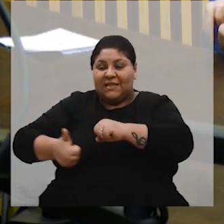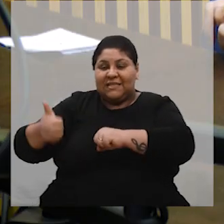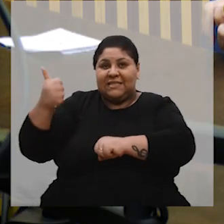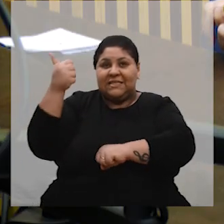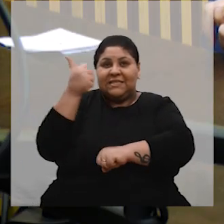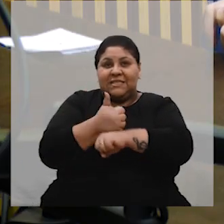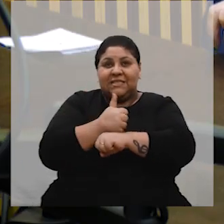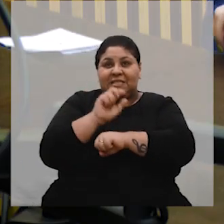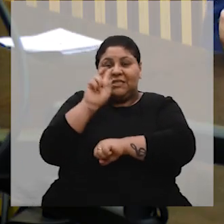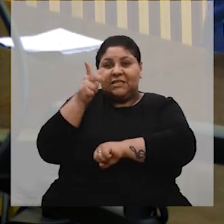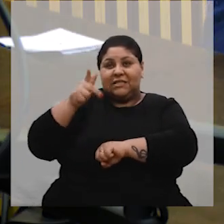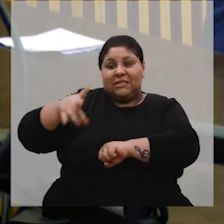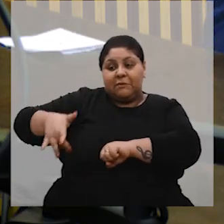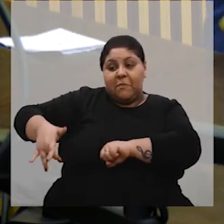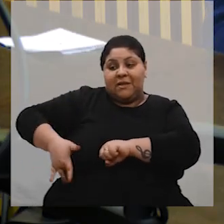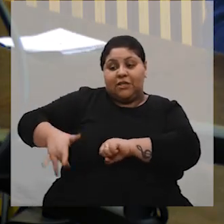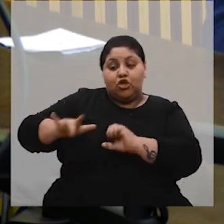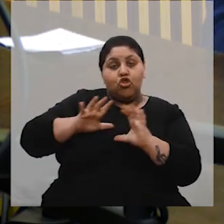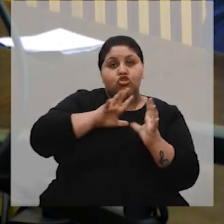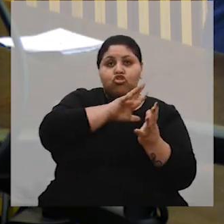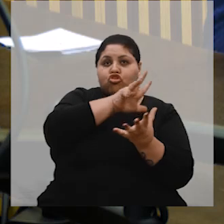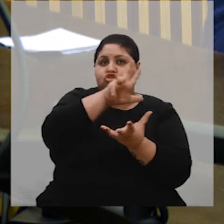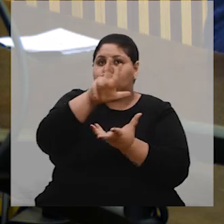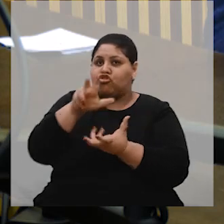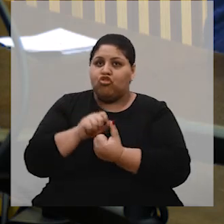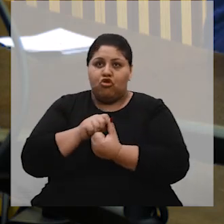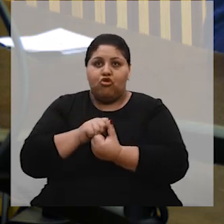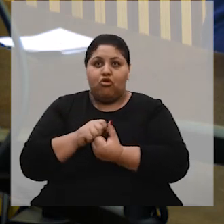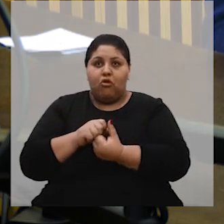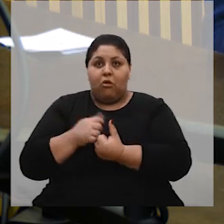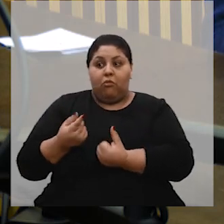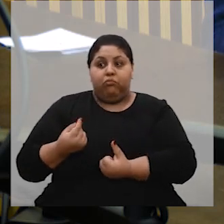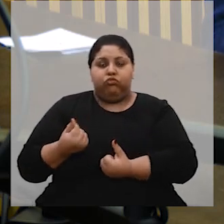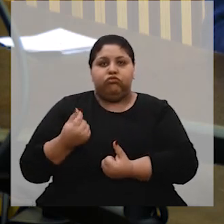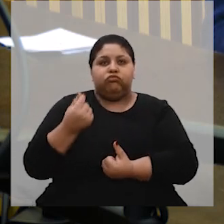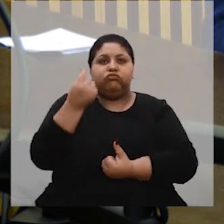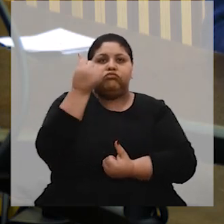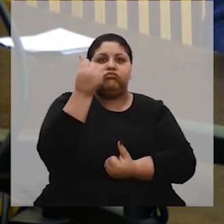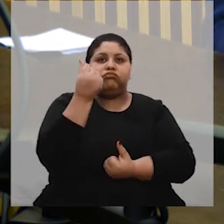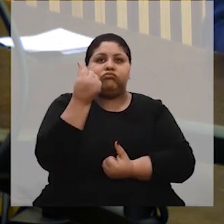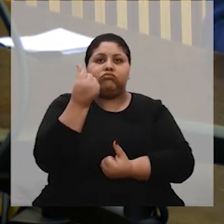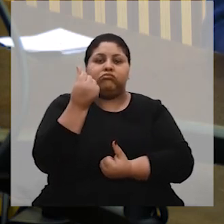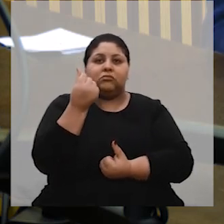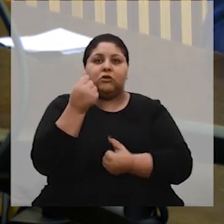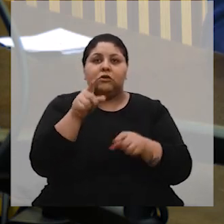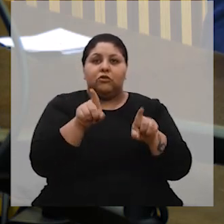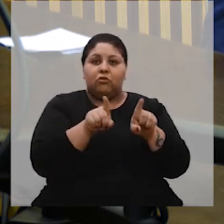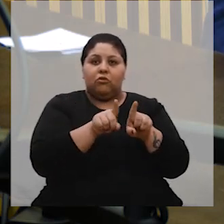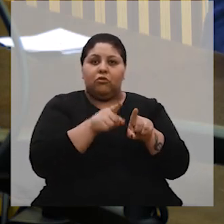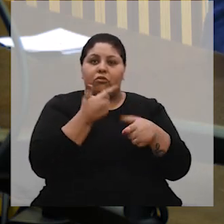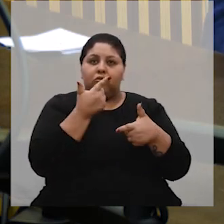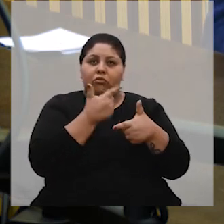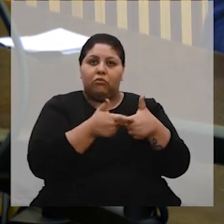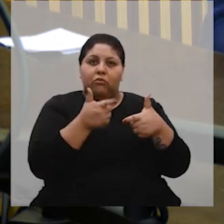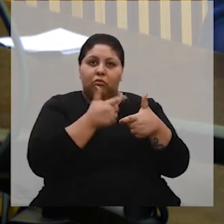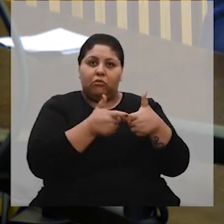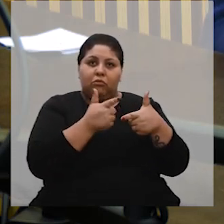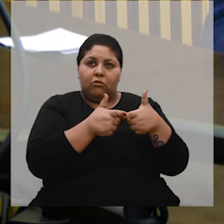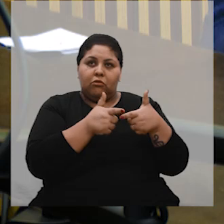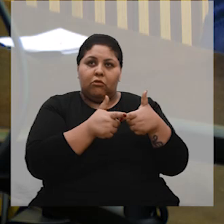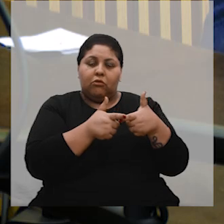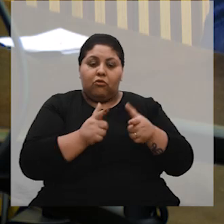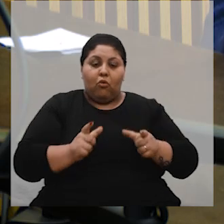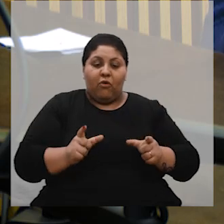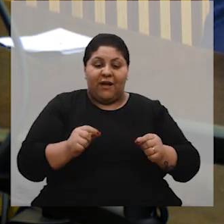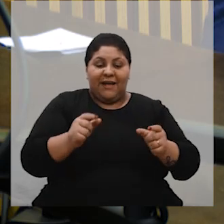no mundo. Então, é um custo muito alto. A quantidade de carcinoma hepatocelular,